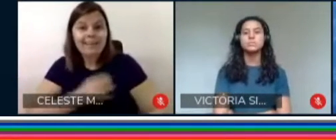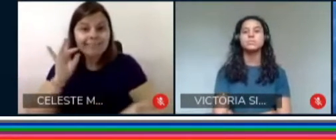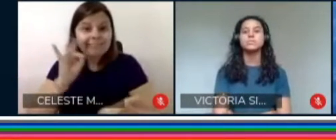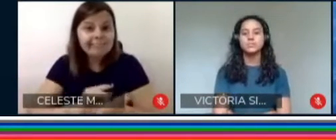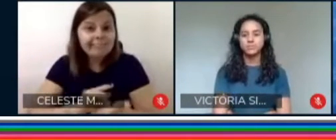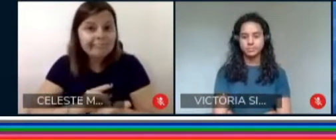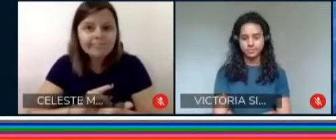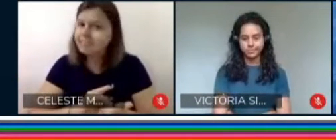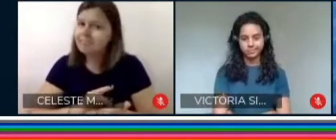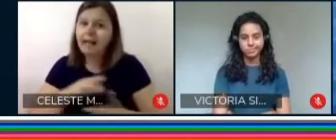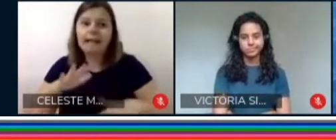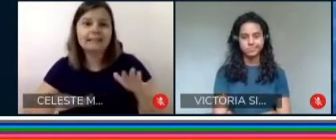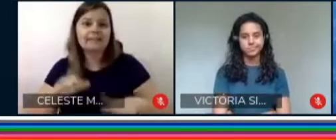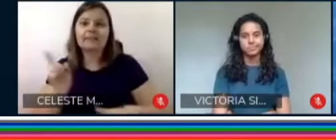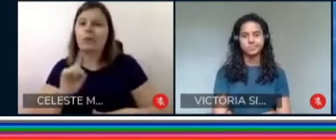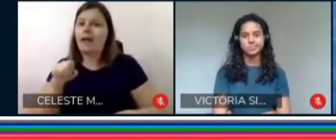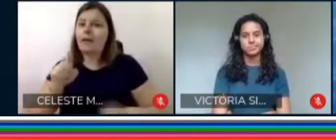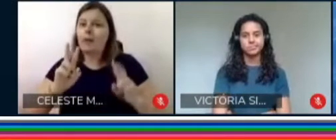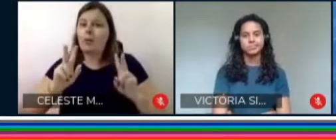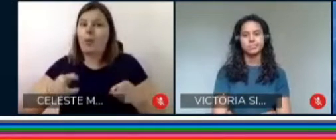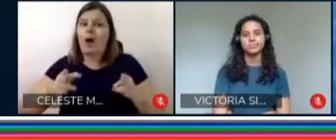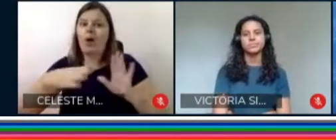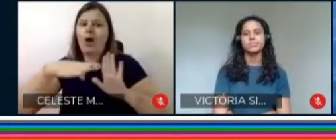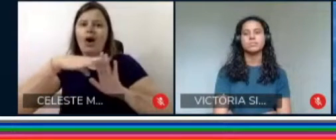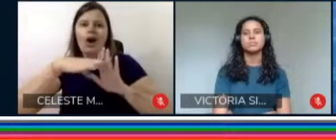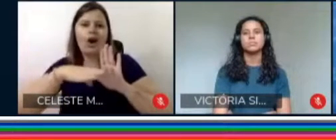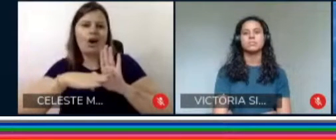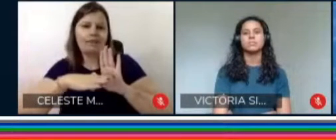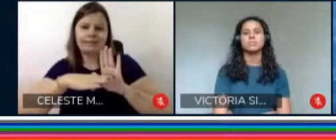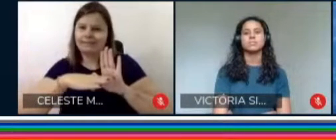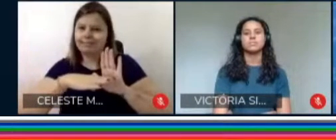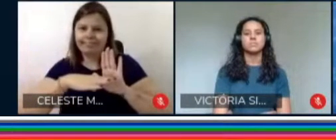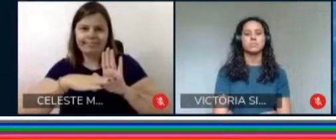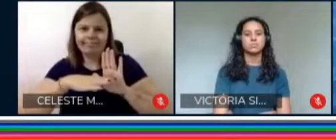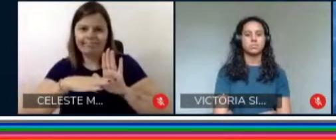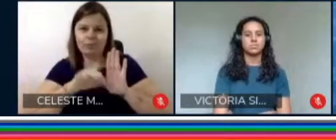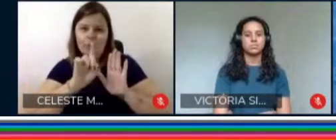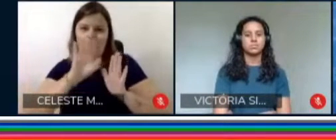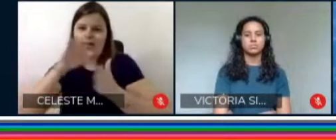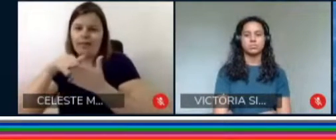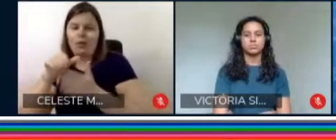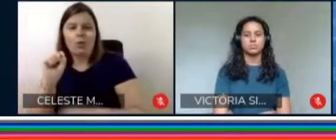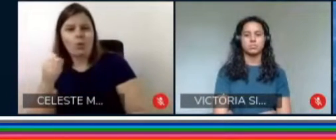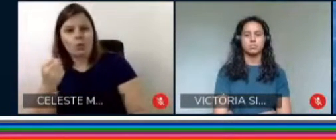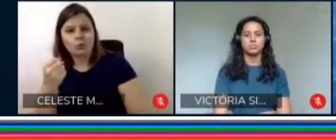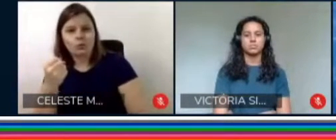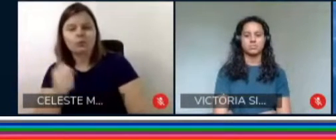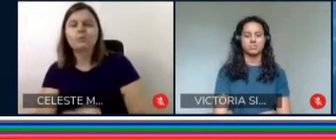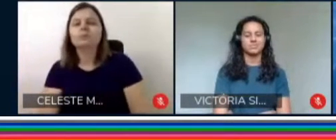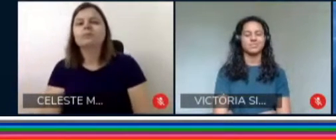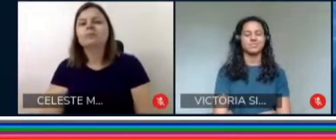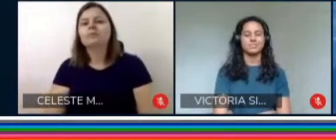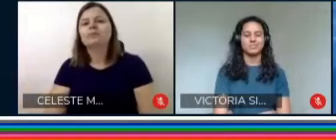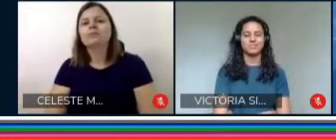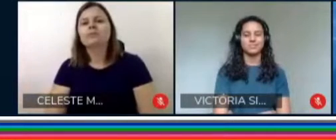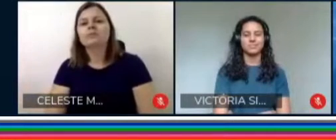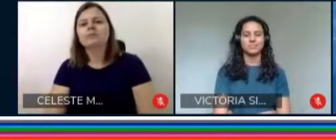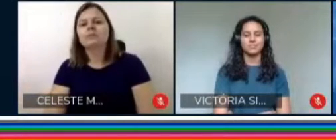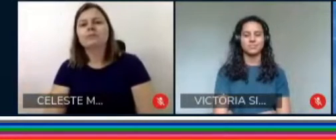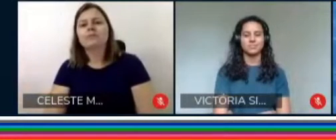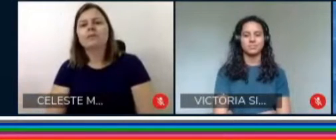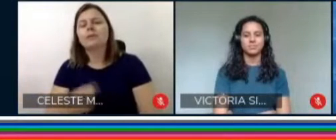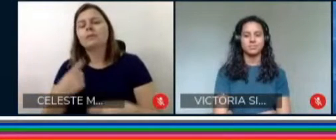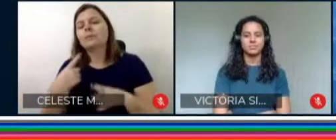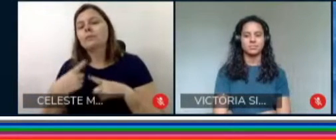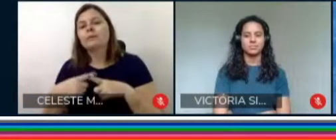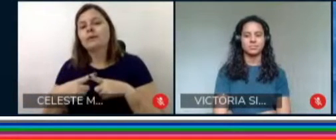eles seguem essa ordem, né, os passos não vão de modo fixo do 1 a 8, e quando a gente diz isso, a gente diz no sentido de